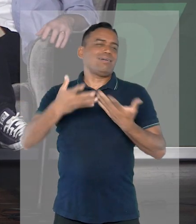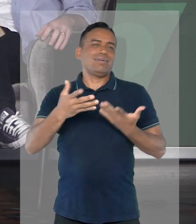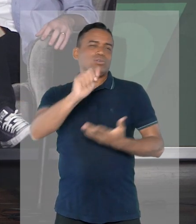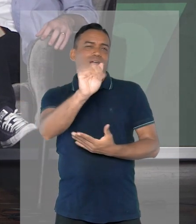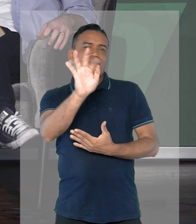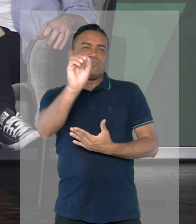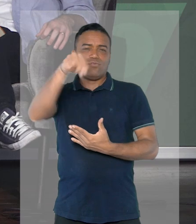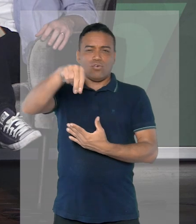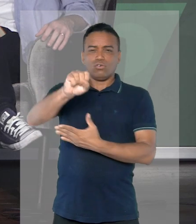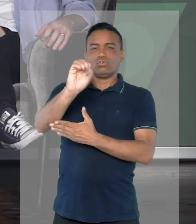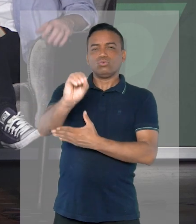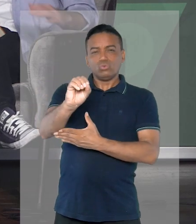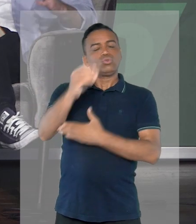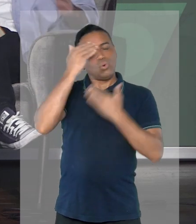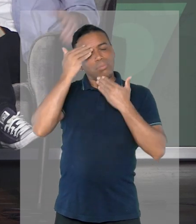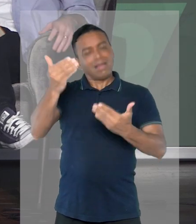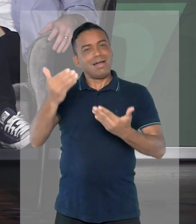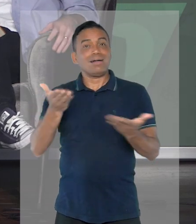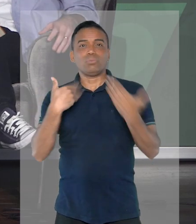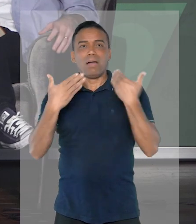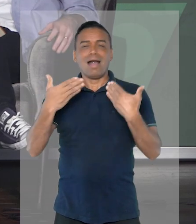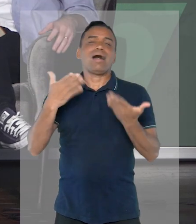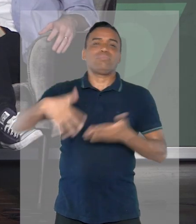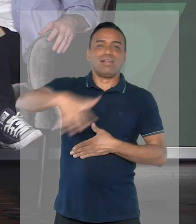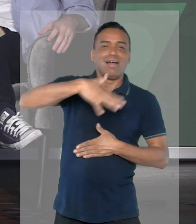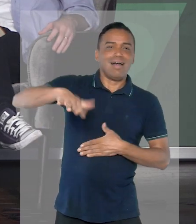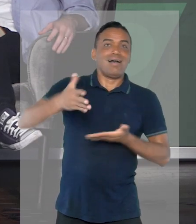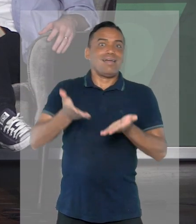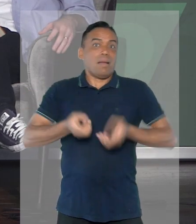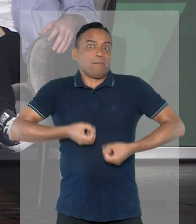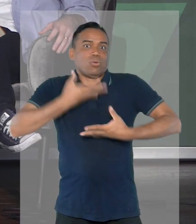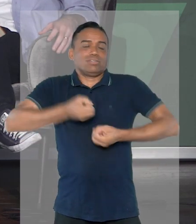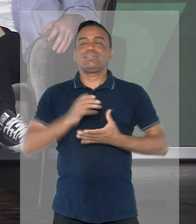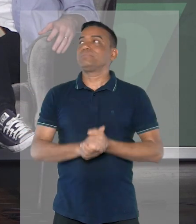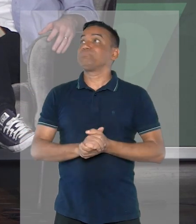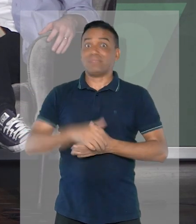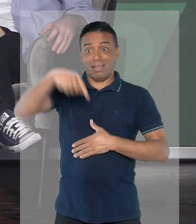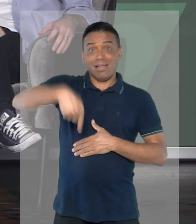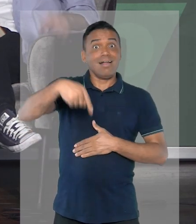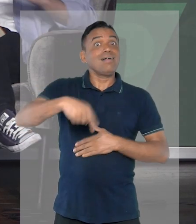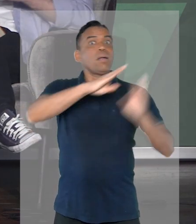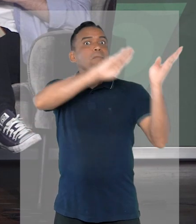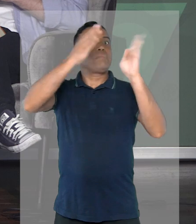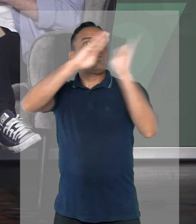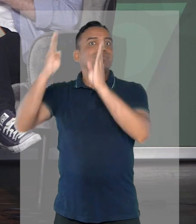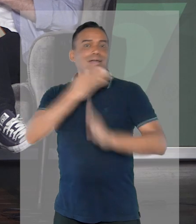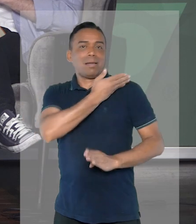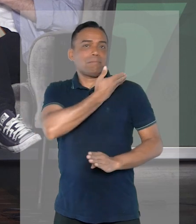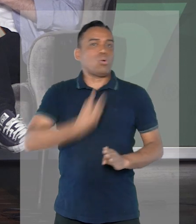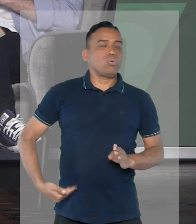pelo espaço. Muito bom a gente estar aqui batendo papo sobre poesia, né? Ainda mais aqui na biblioteca, o Rafael me contando